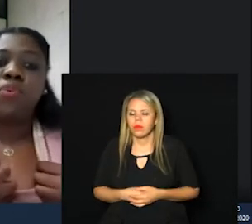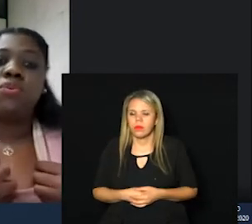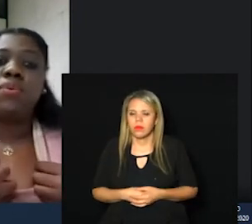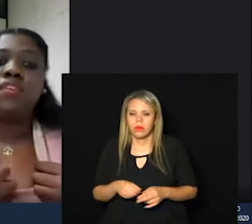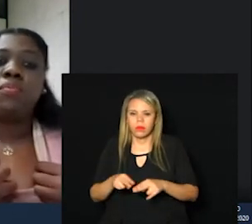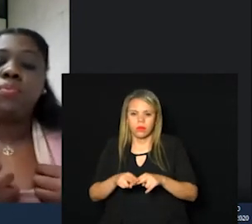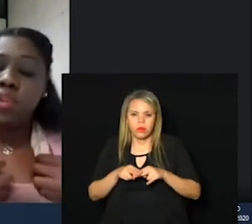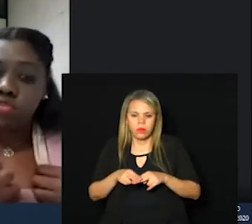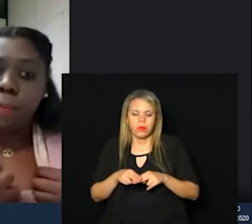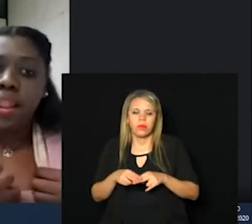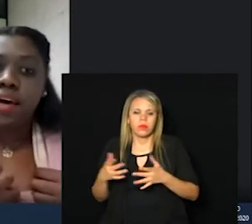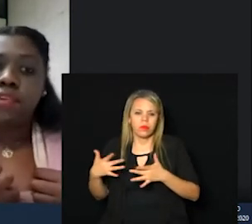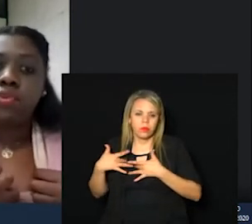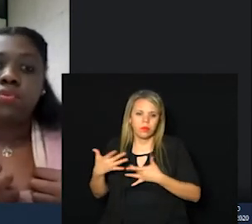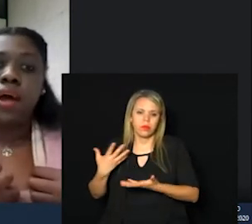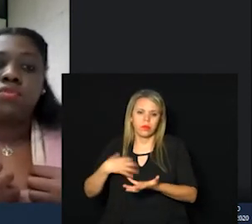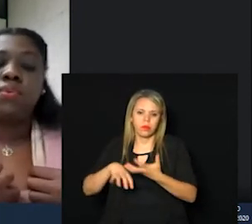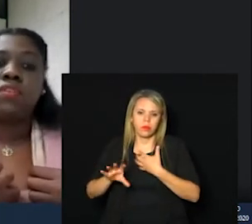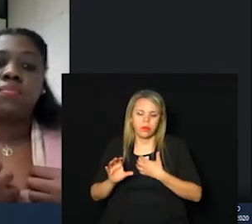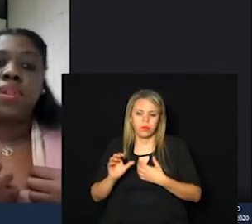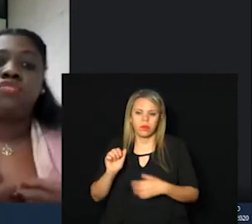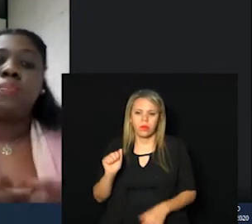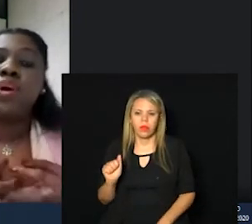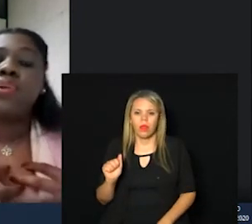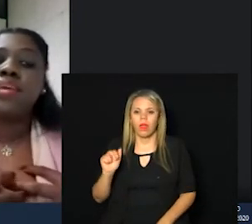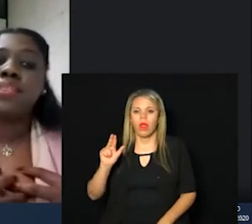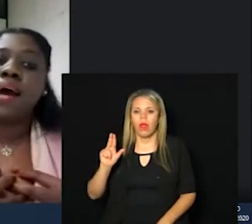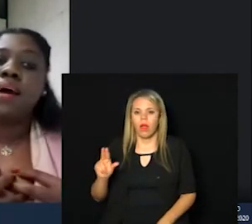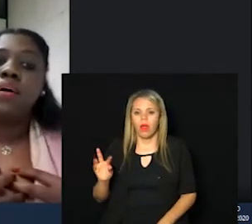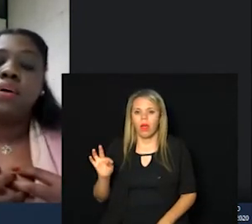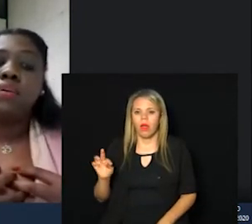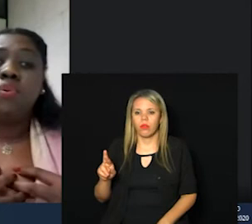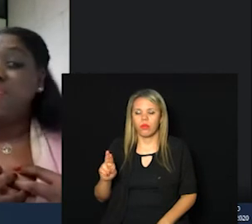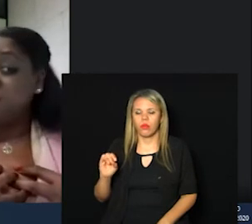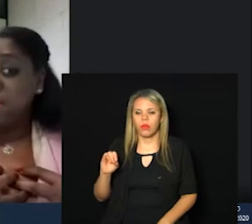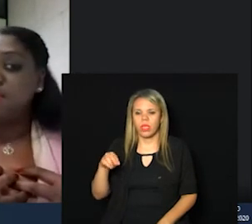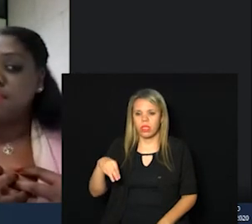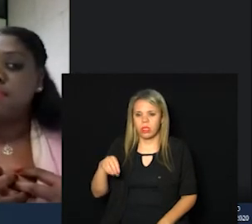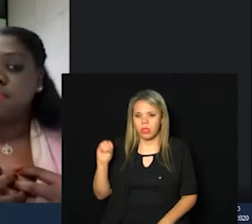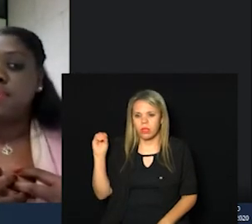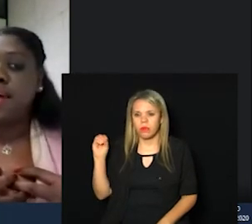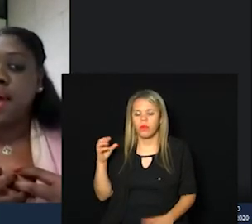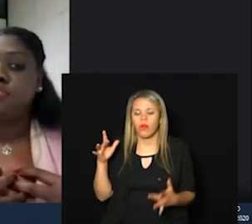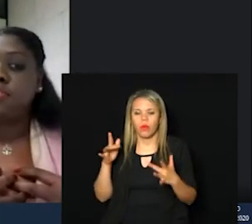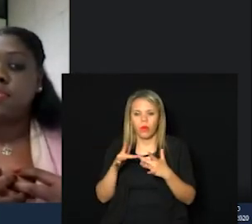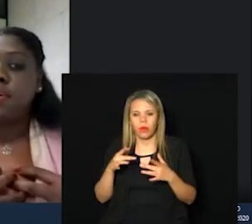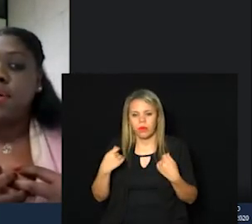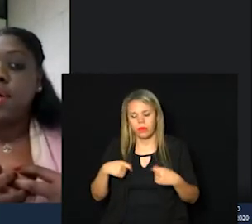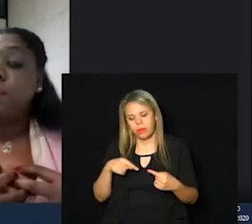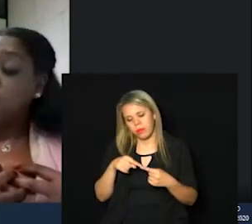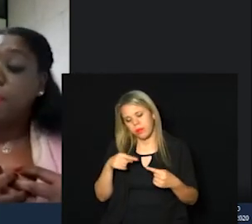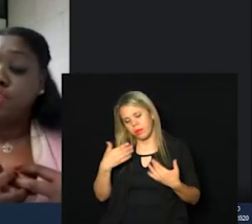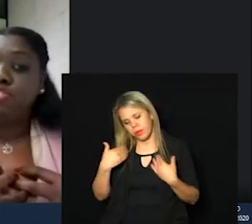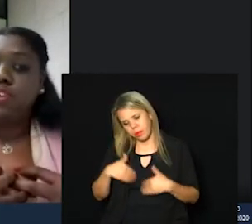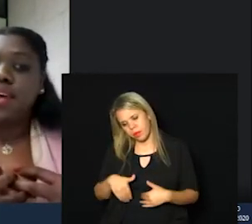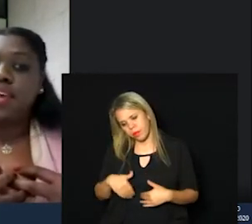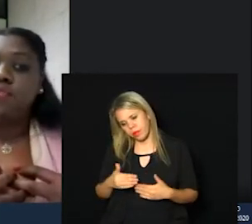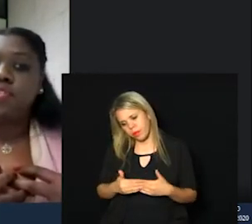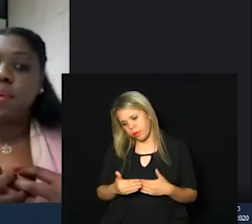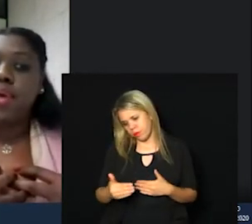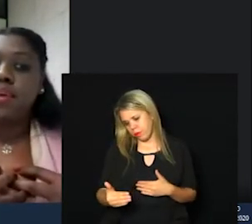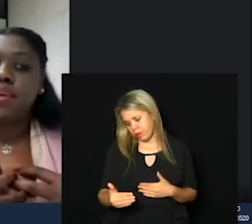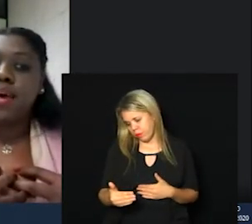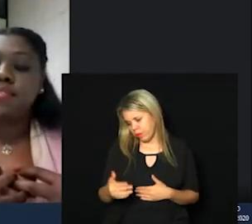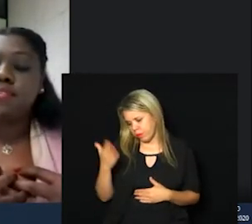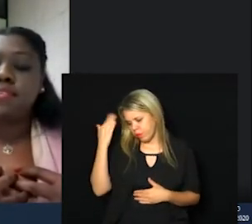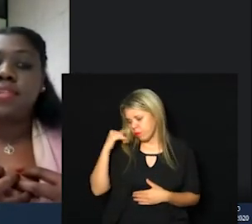o altruísmo, por isso a palavra altruísmo, né? De eu me conectar com as minhas necessidades, porque a partir daí eu vou